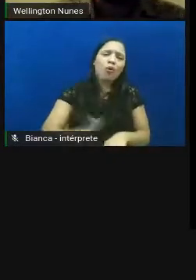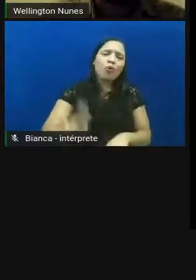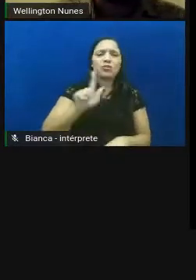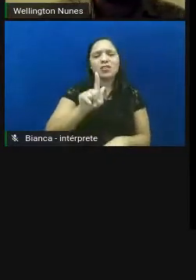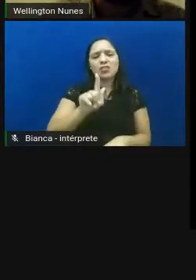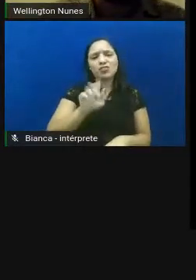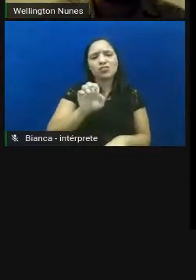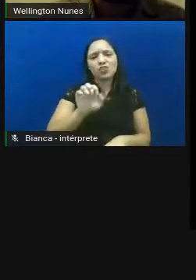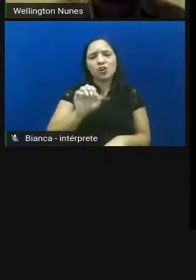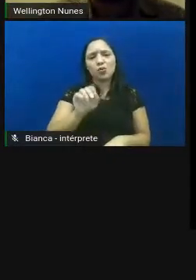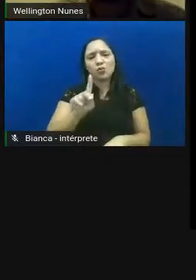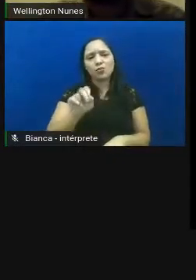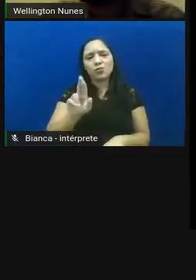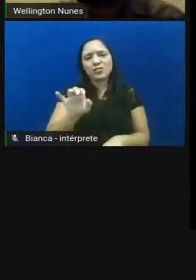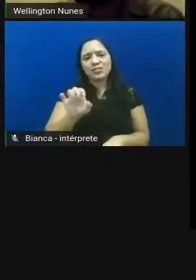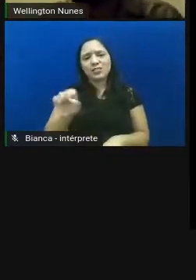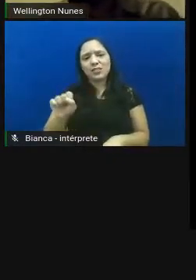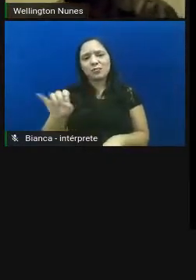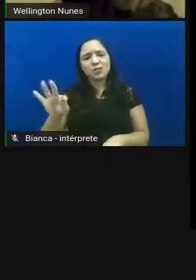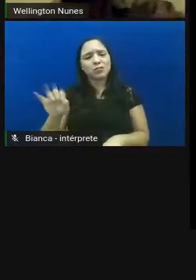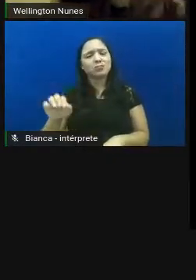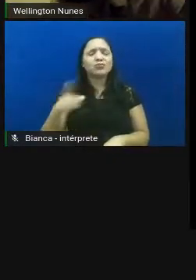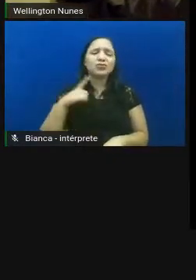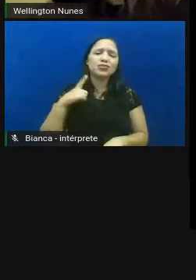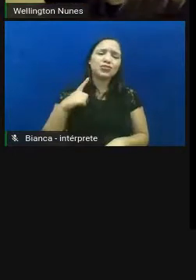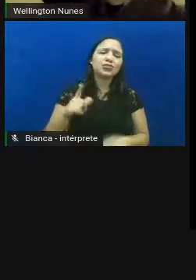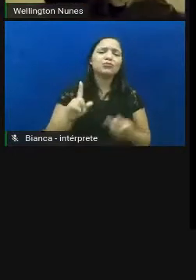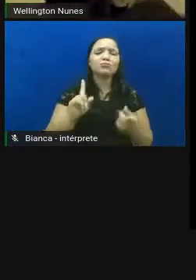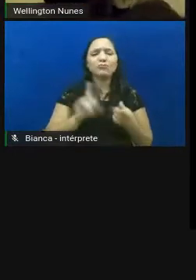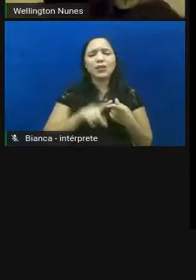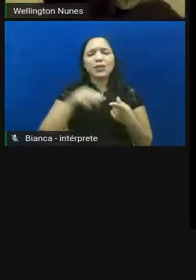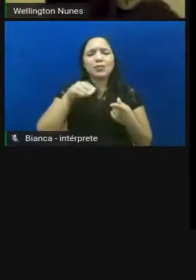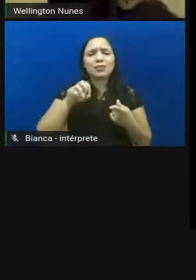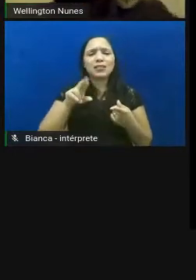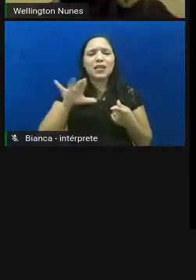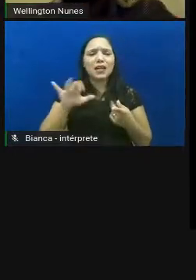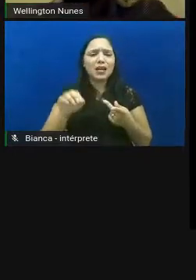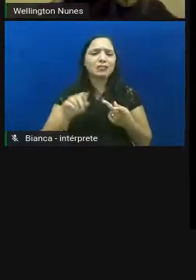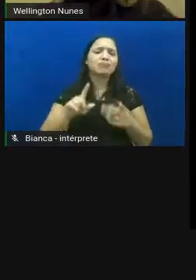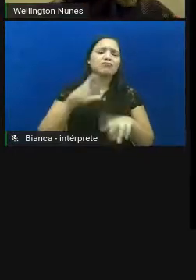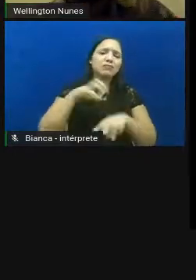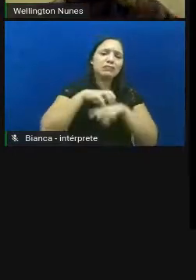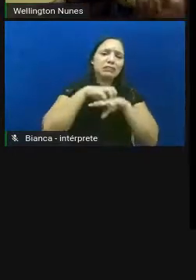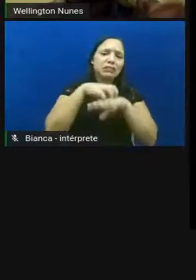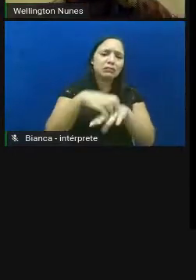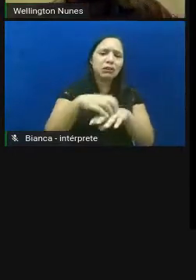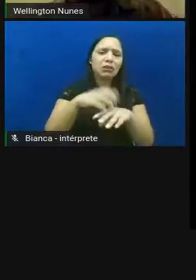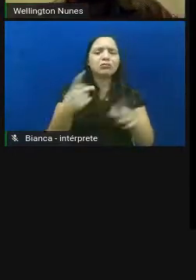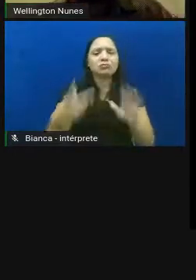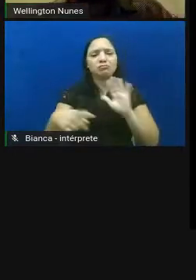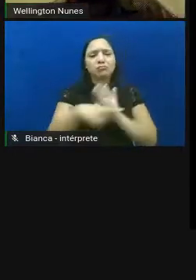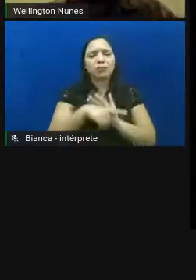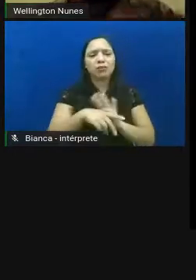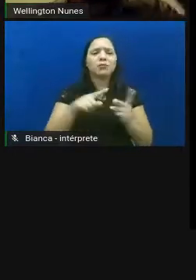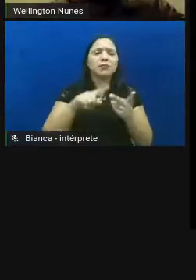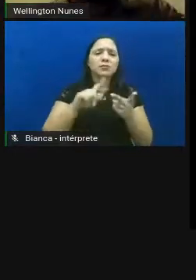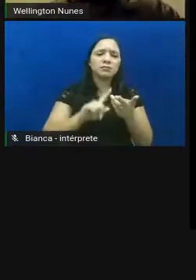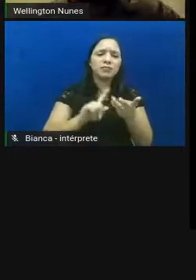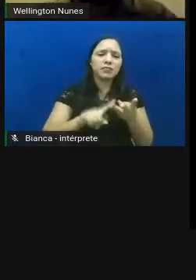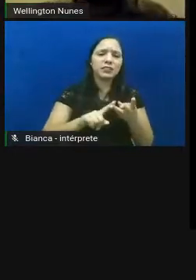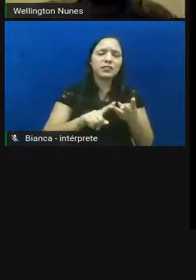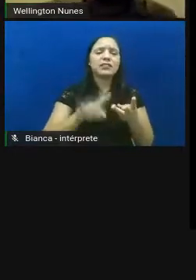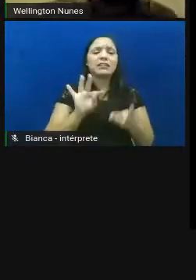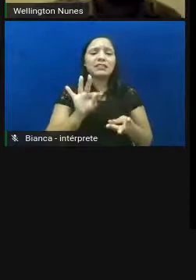parte de infraestrutura, de rodovia, ferrovia, você tem a aplicação nas telecomunicações, para implantação